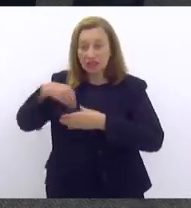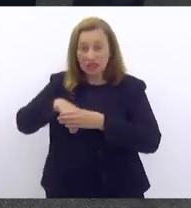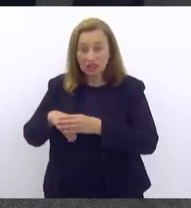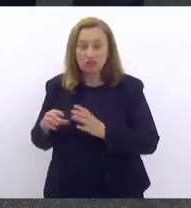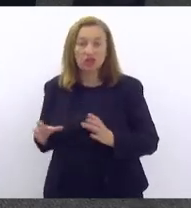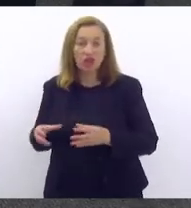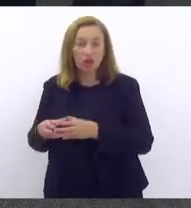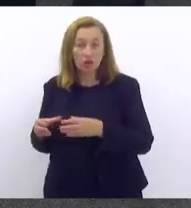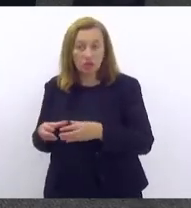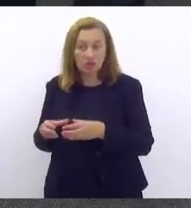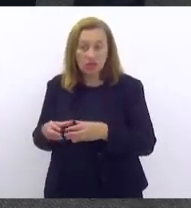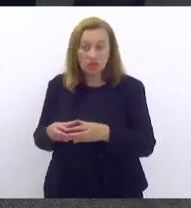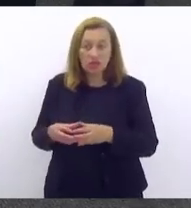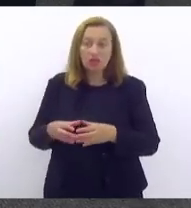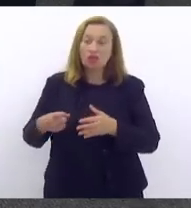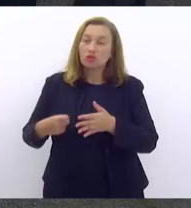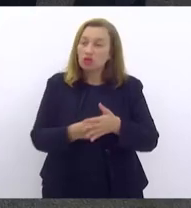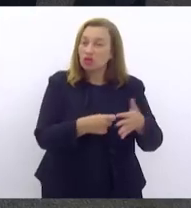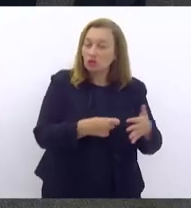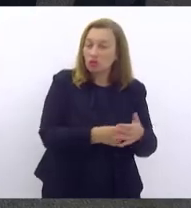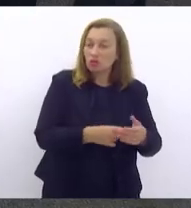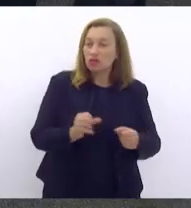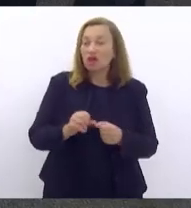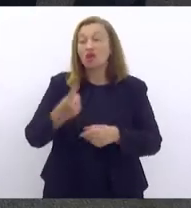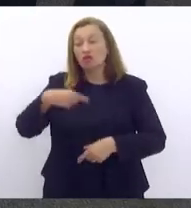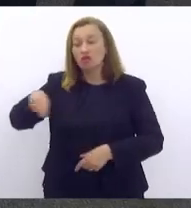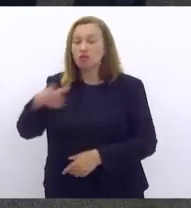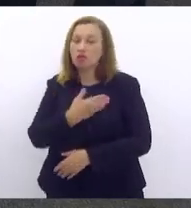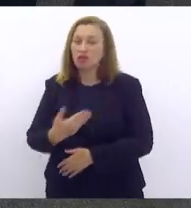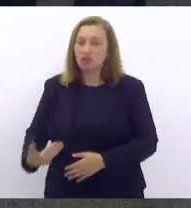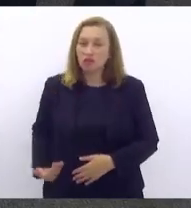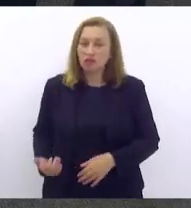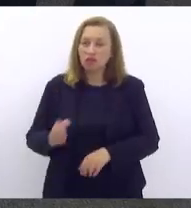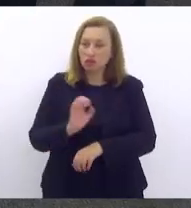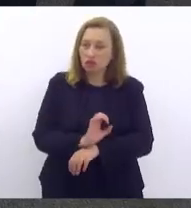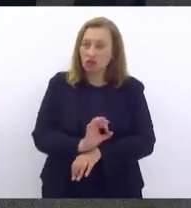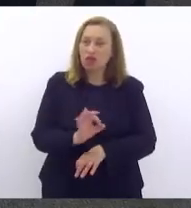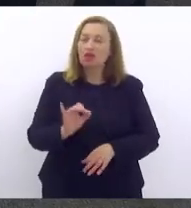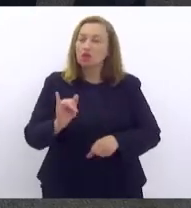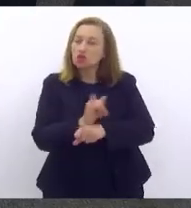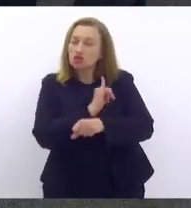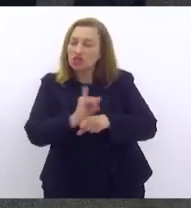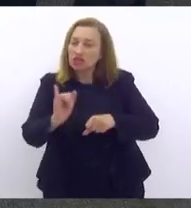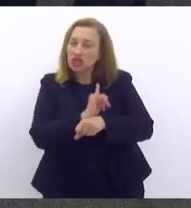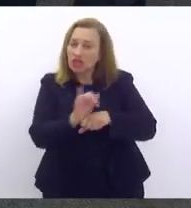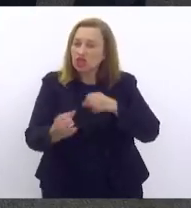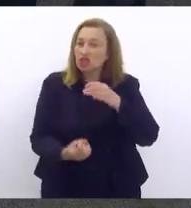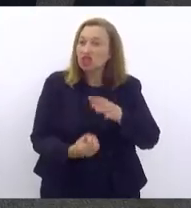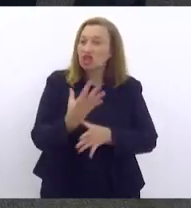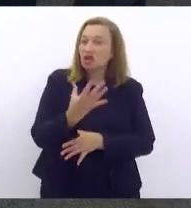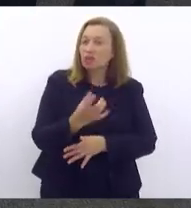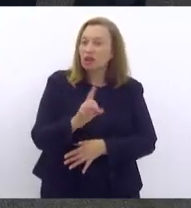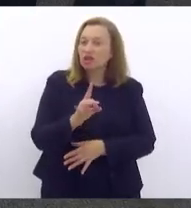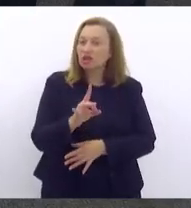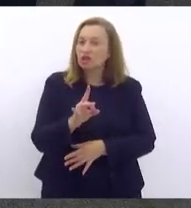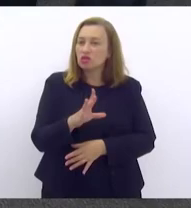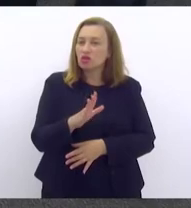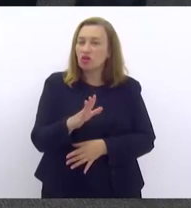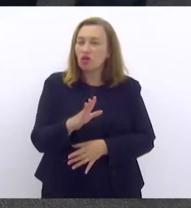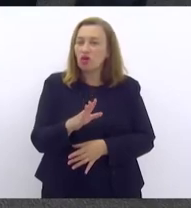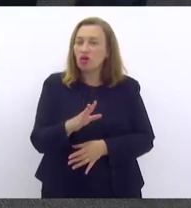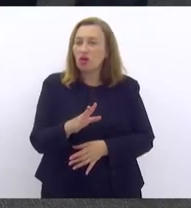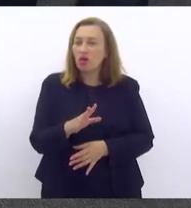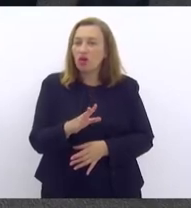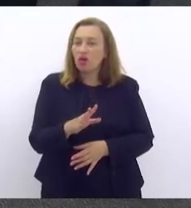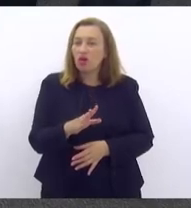para dentro com as denúncias feitas, fomos ao governador do estado, montamos uma estratégia para não ficar somente enxugando gelo. Nós